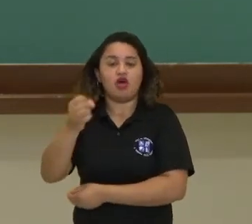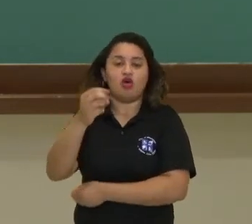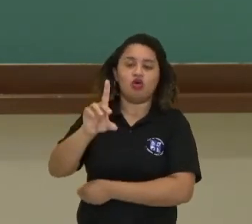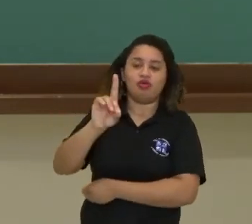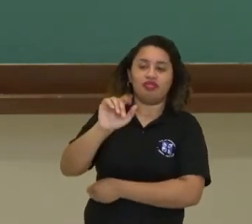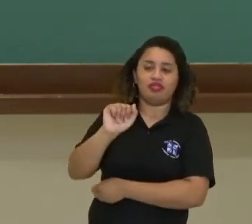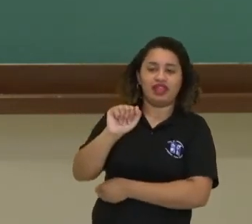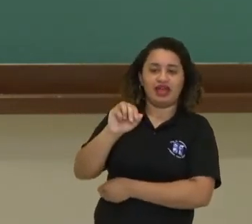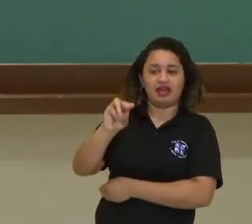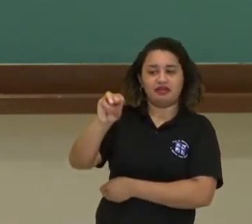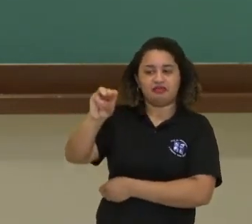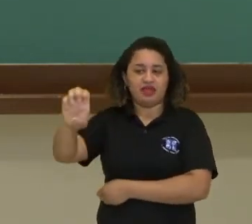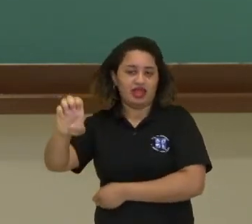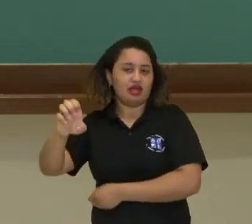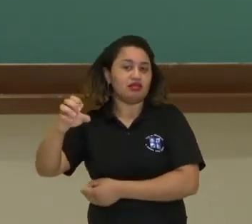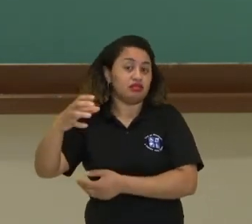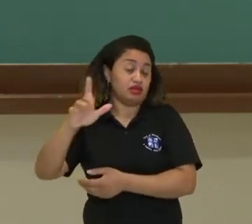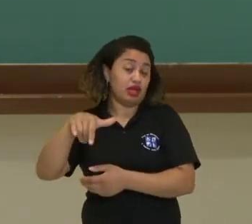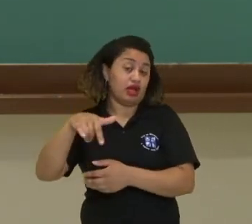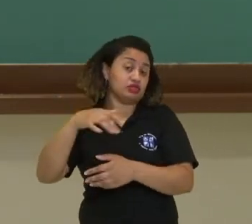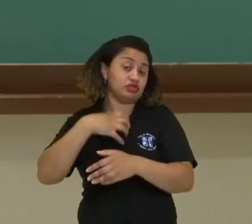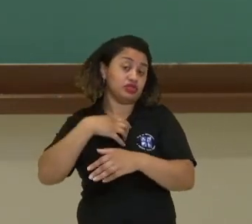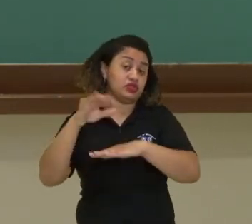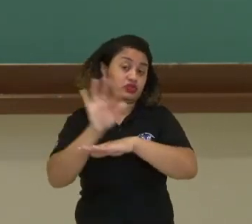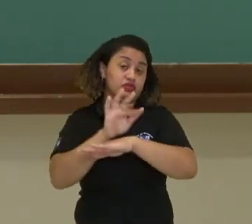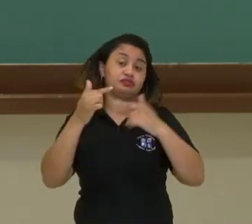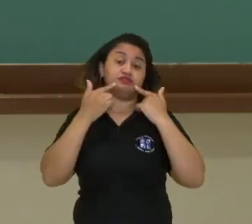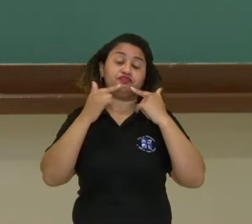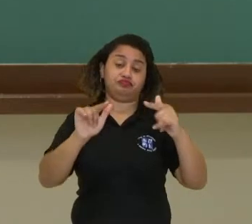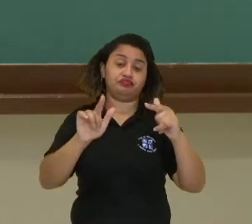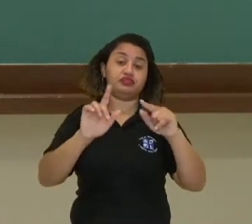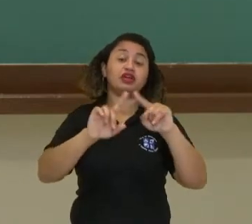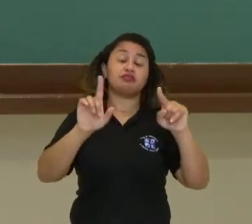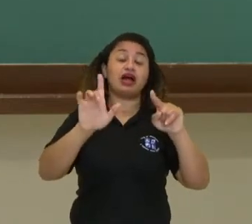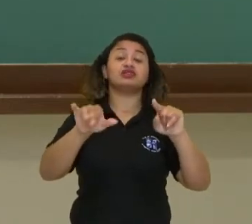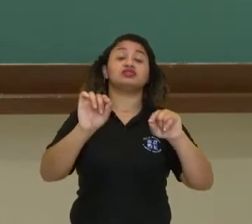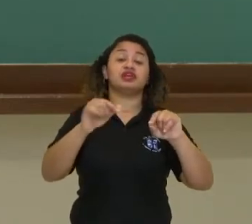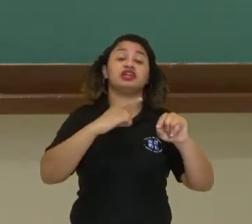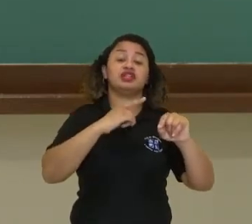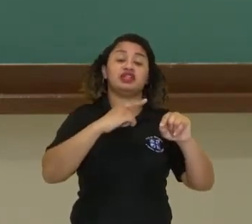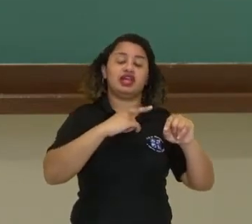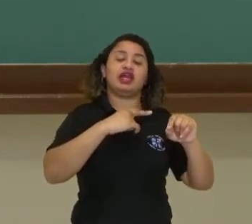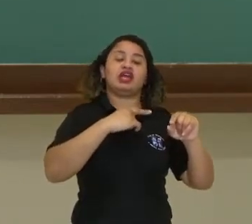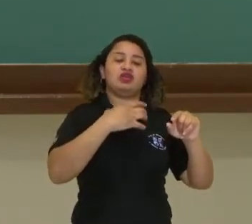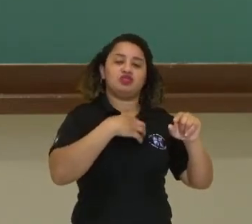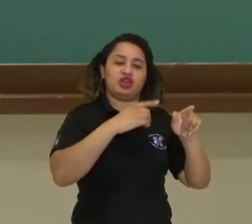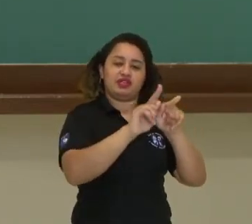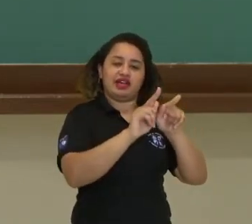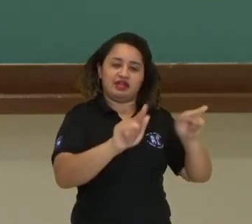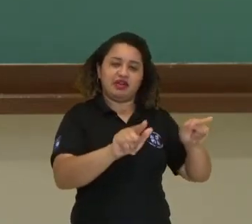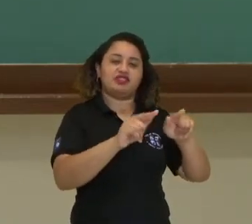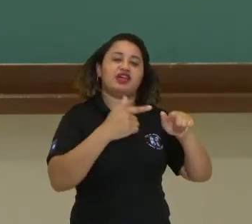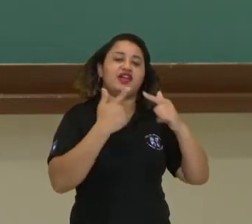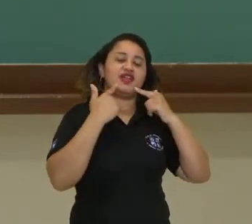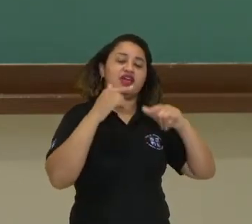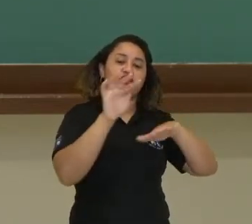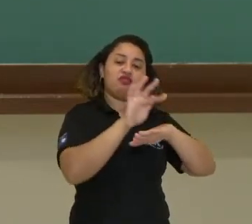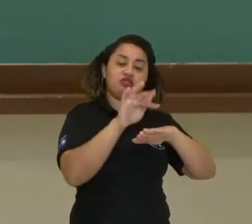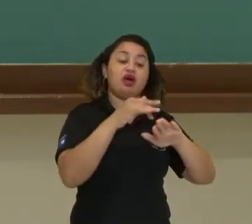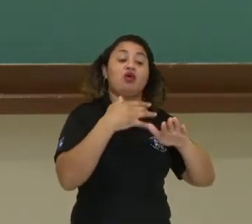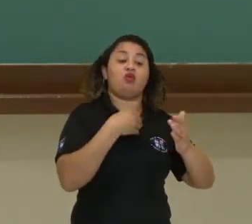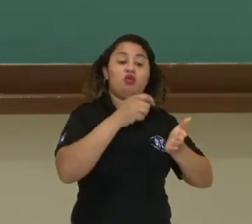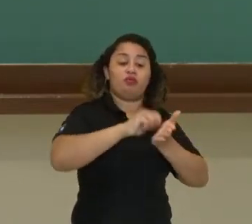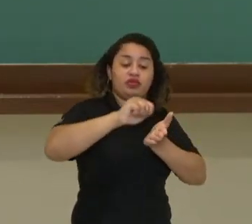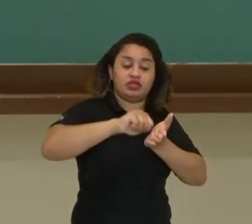que esquisito dá-me né só que assim pessoal uma coisa é a norma culta a maneira como eu tenho que escrever como eu tenho que